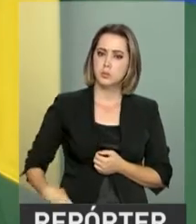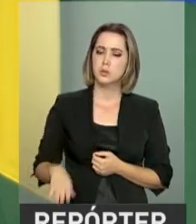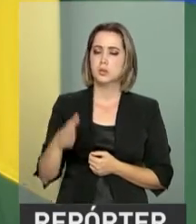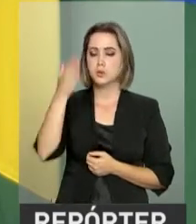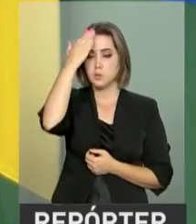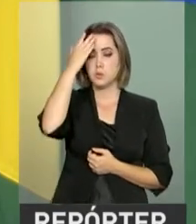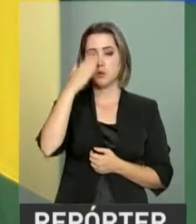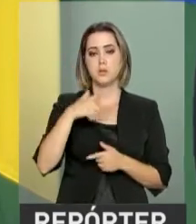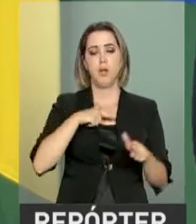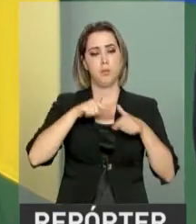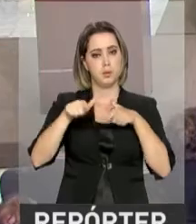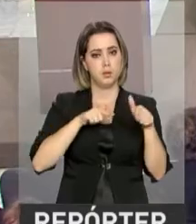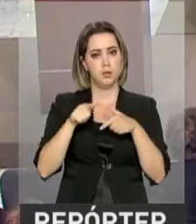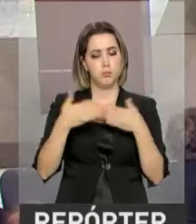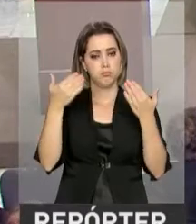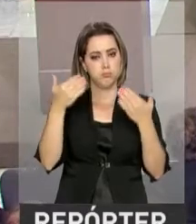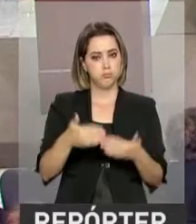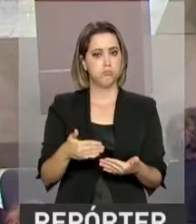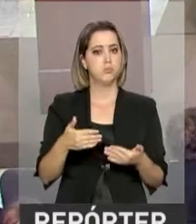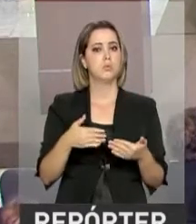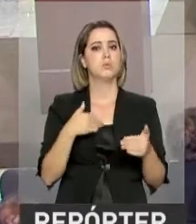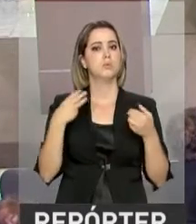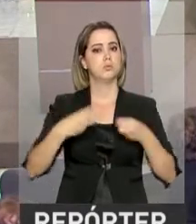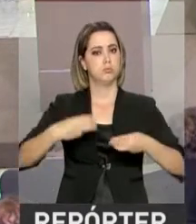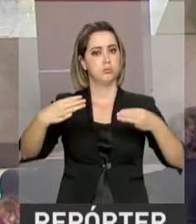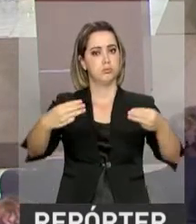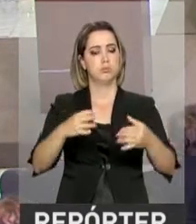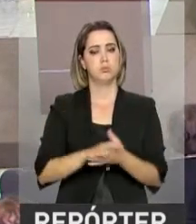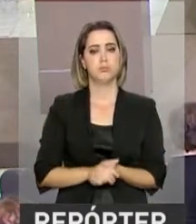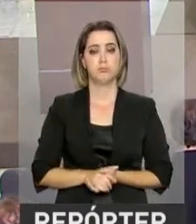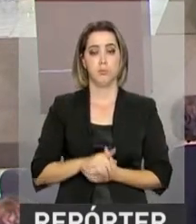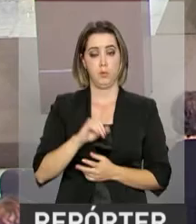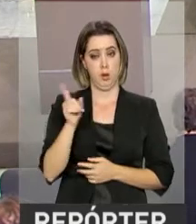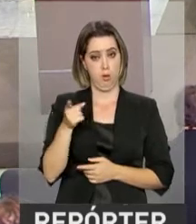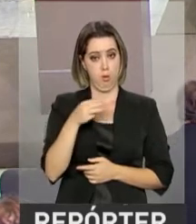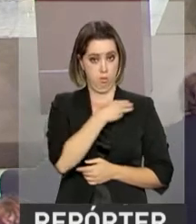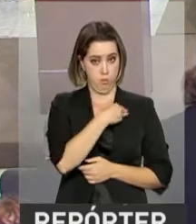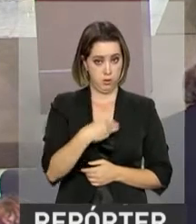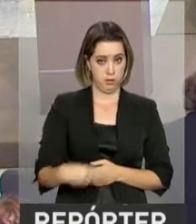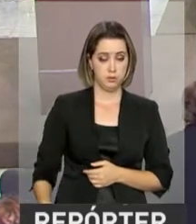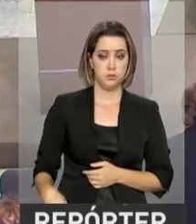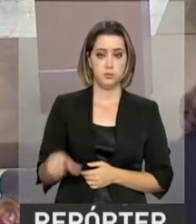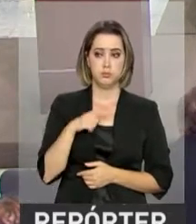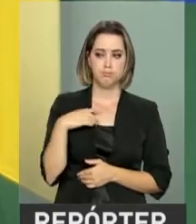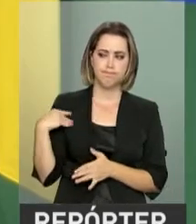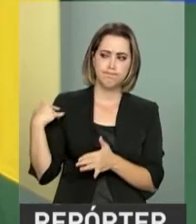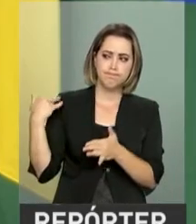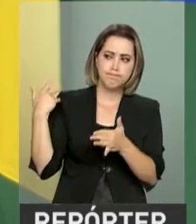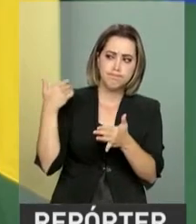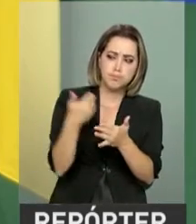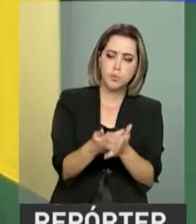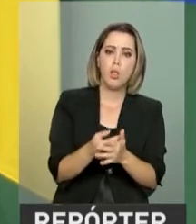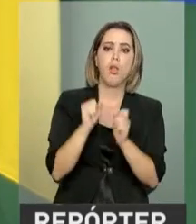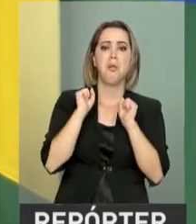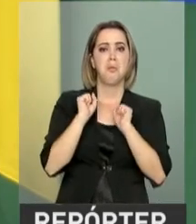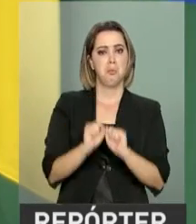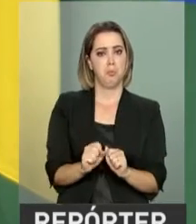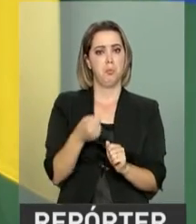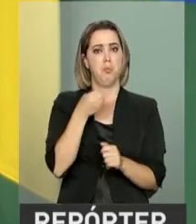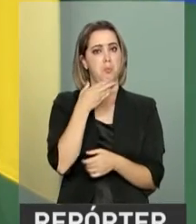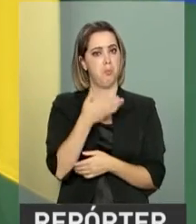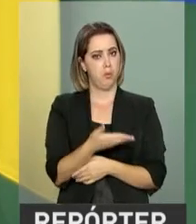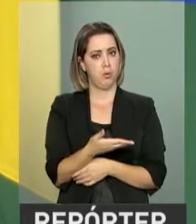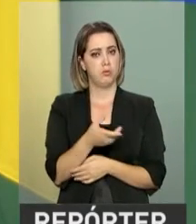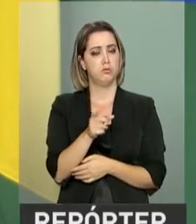os desafios da pasta. Ele tem uma trajetória que o habilita plenamente para a